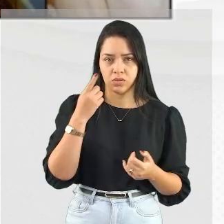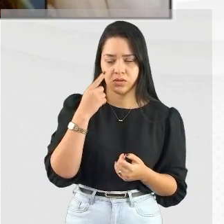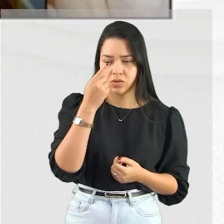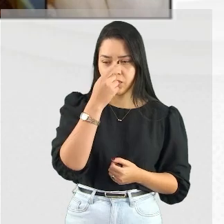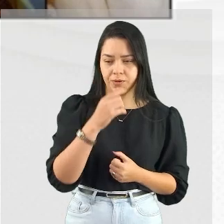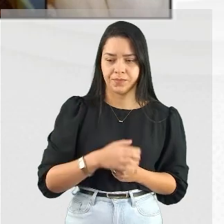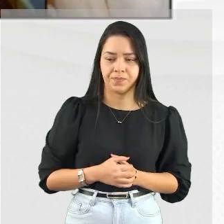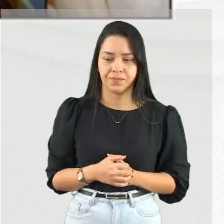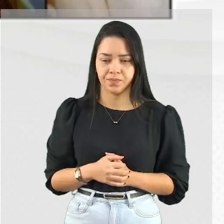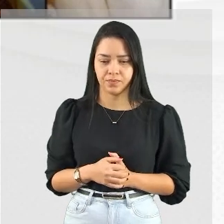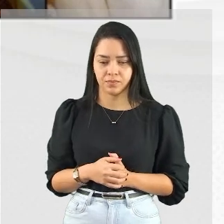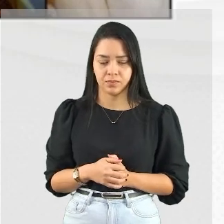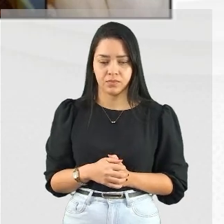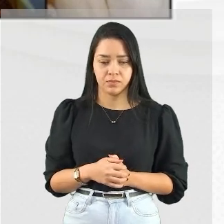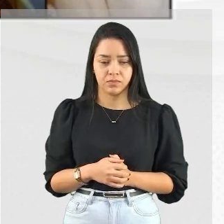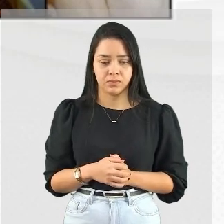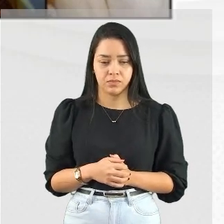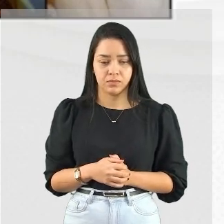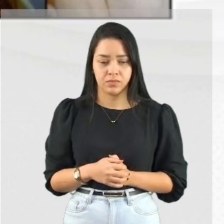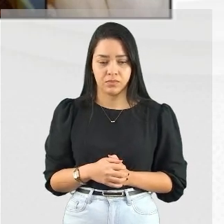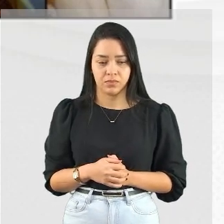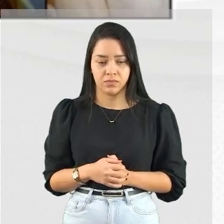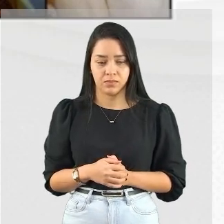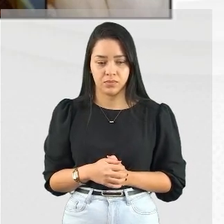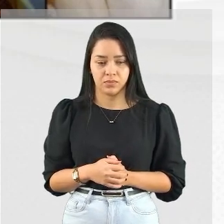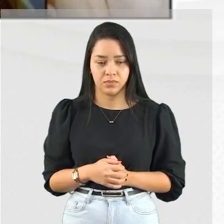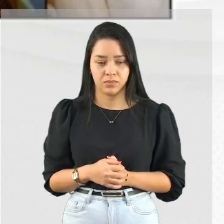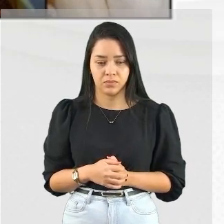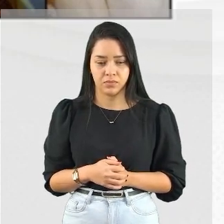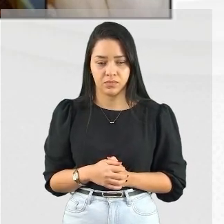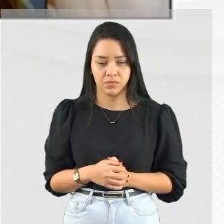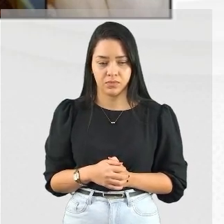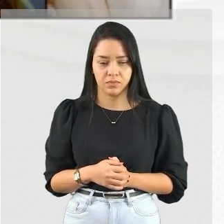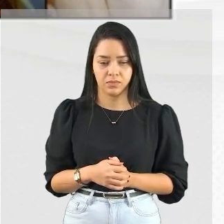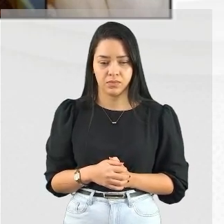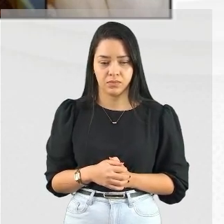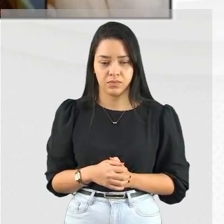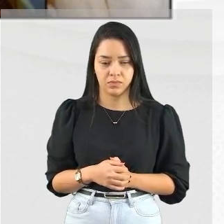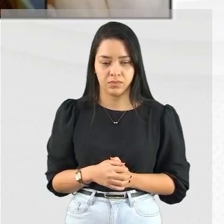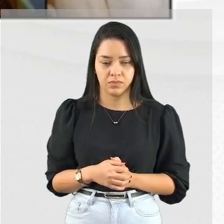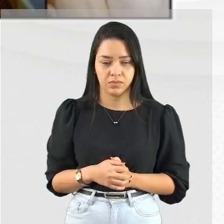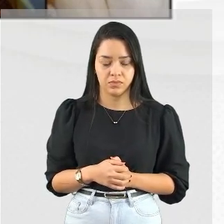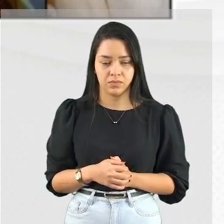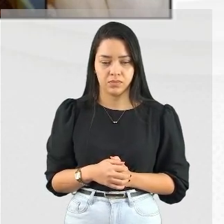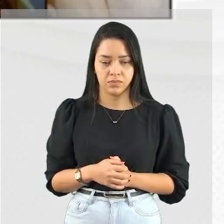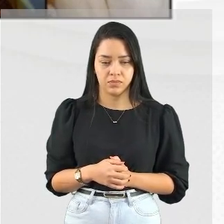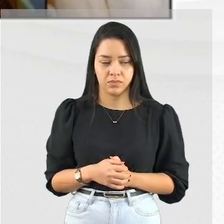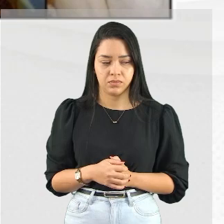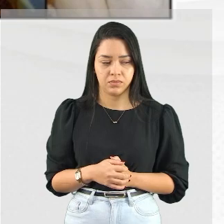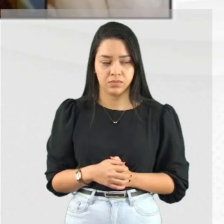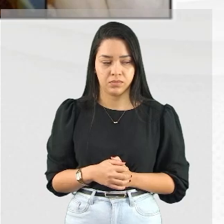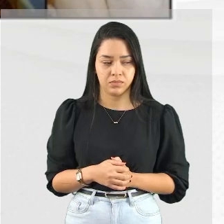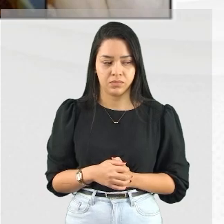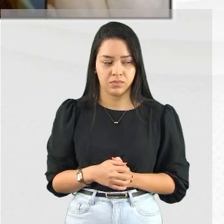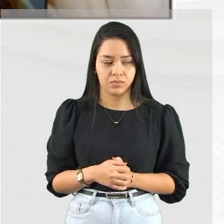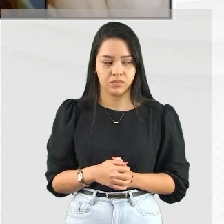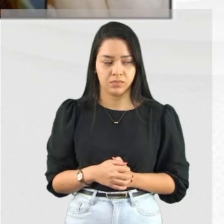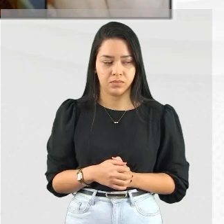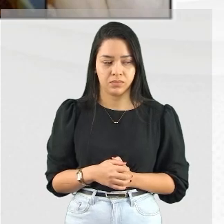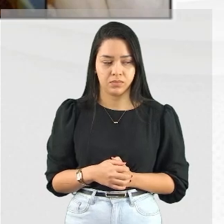pessoal. Azão, Azinho, Azão, Azinho,